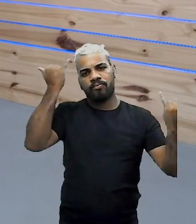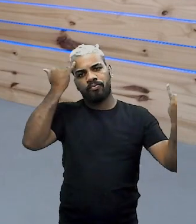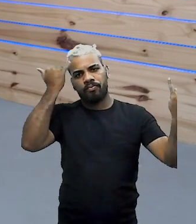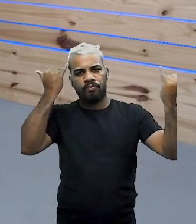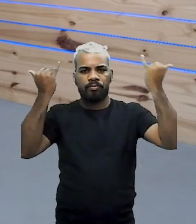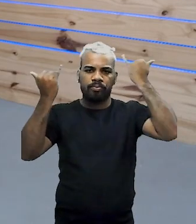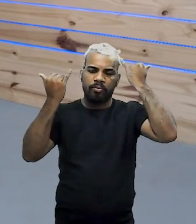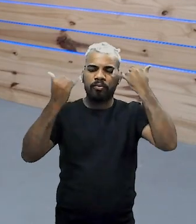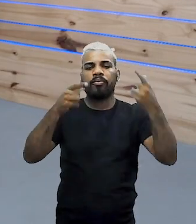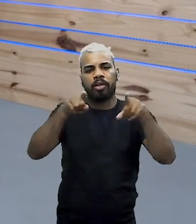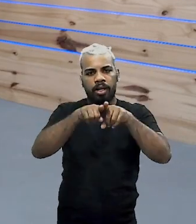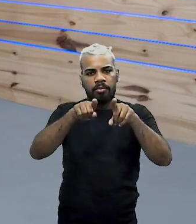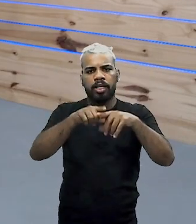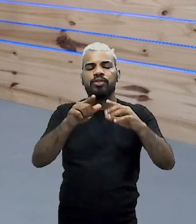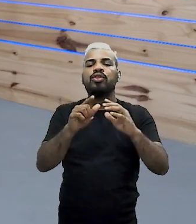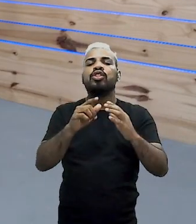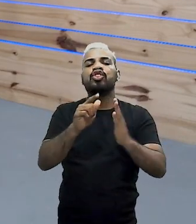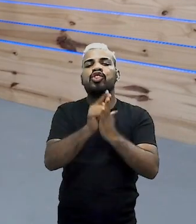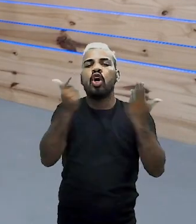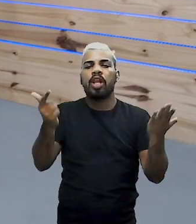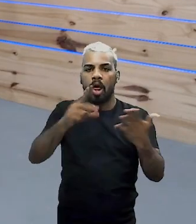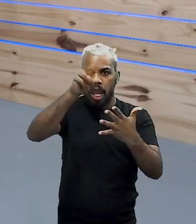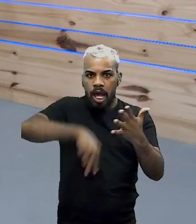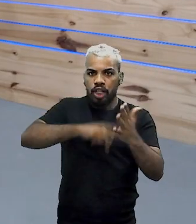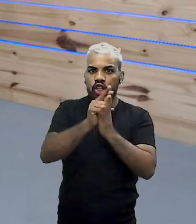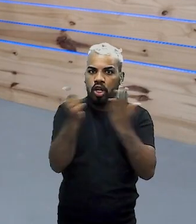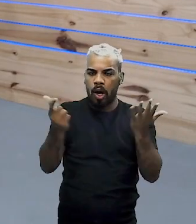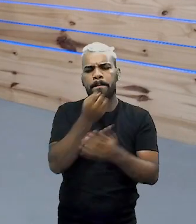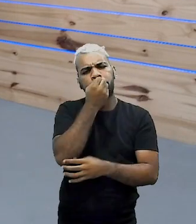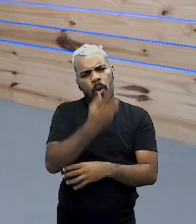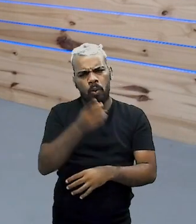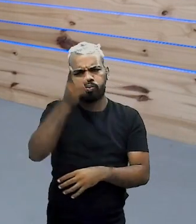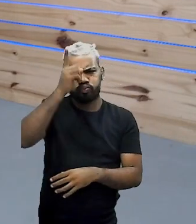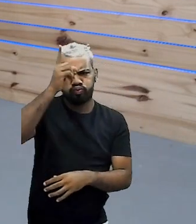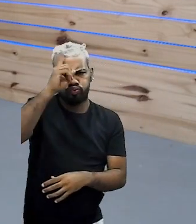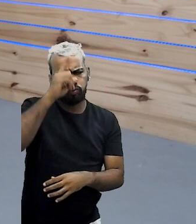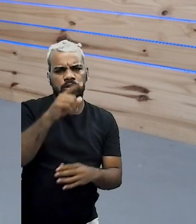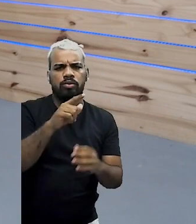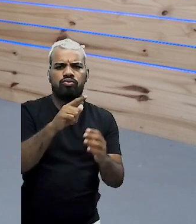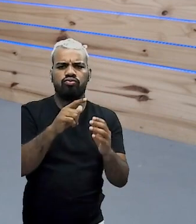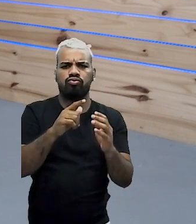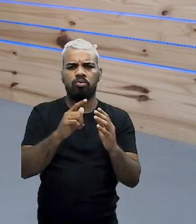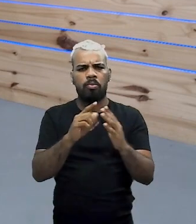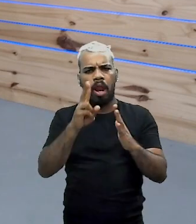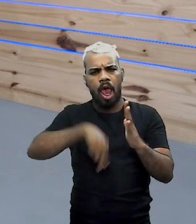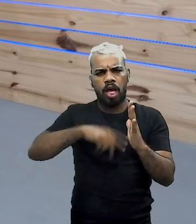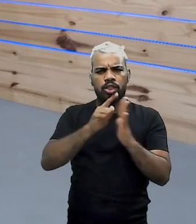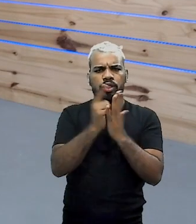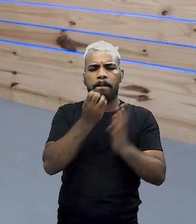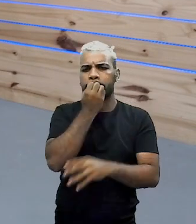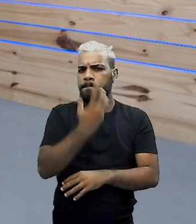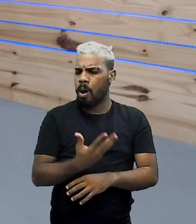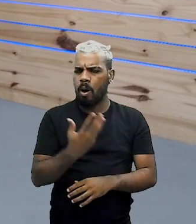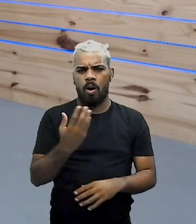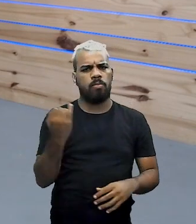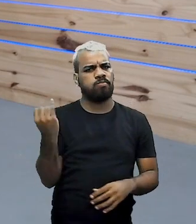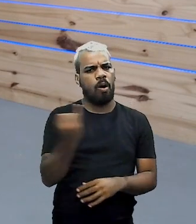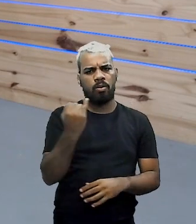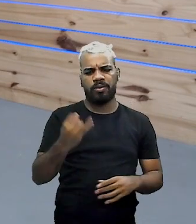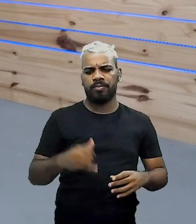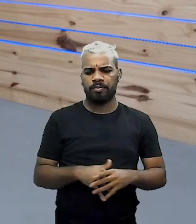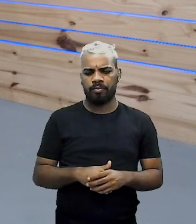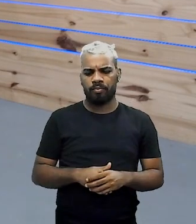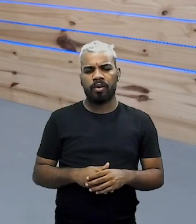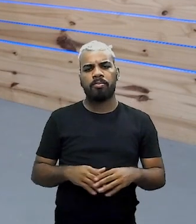que ali são, né, do cunho internacional e eles sempre ali pegam